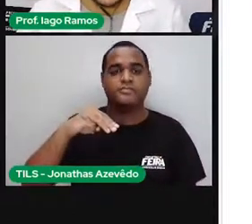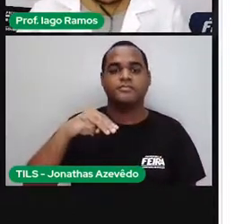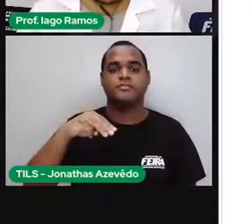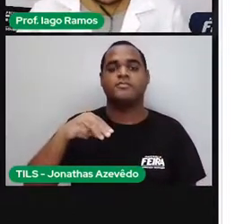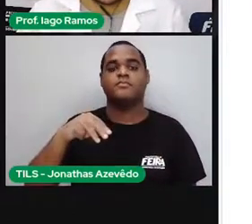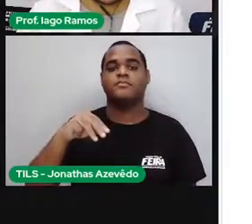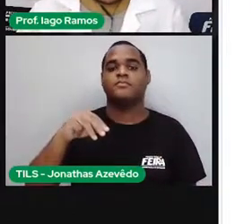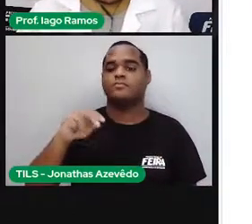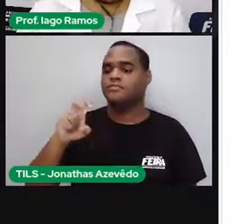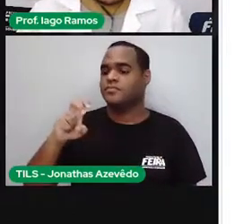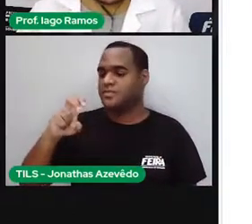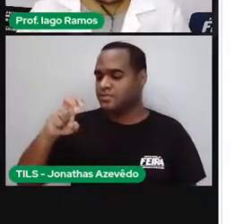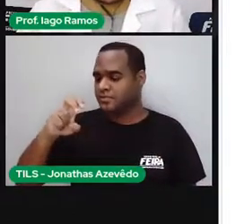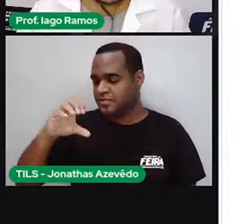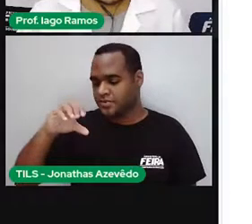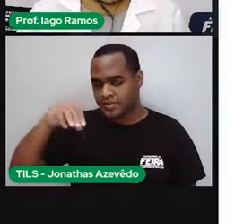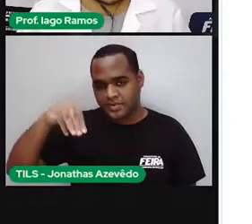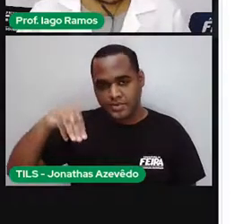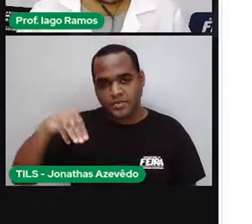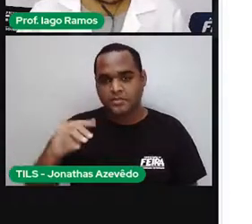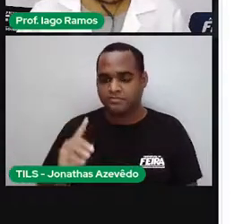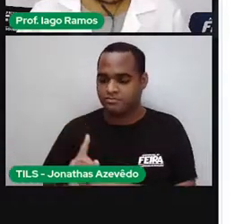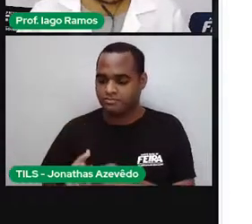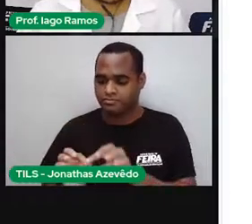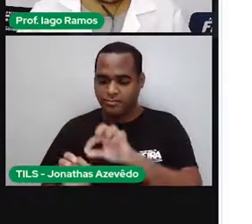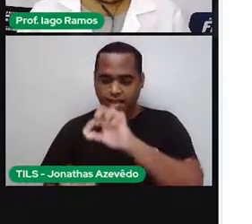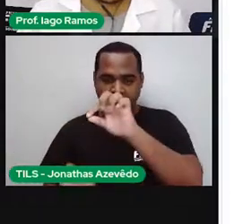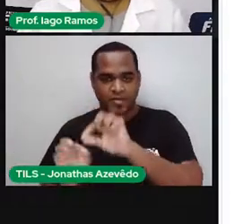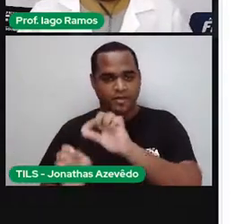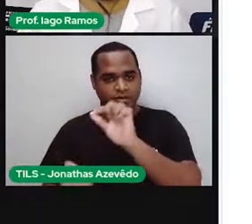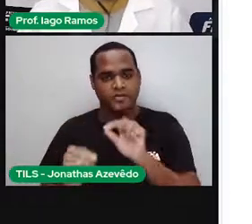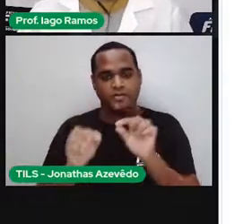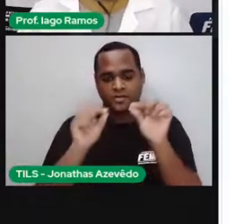a altura cinco base 6